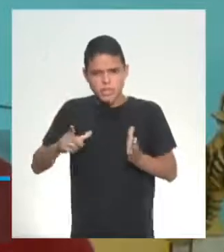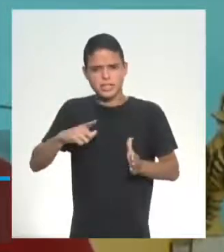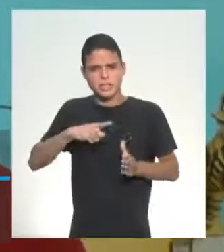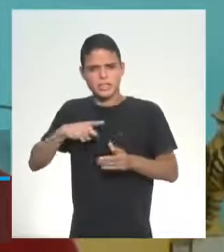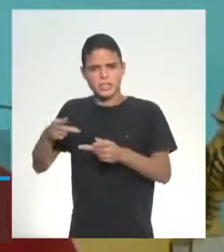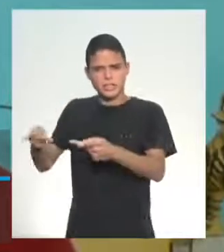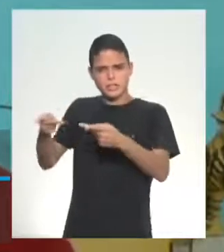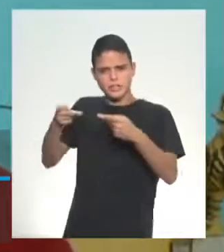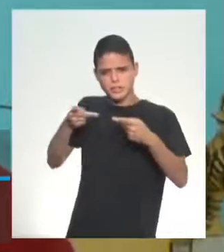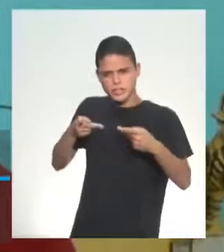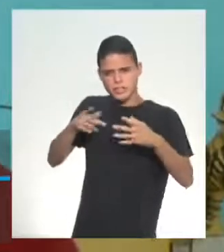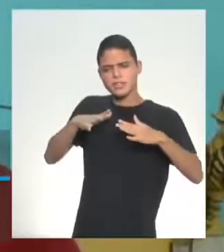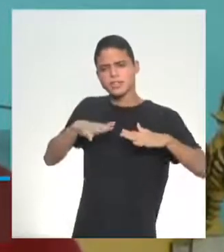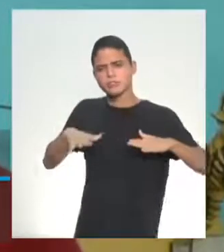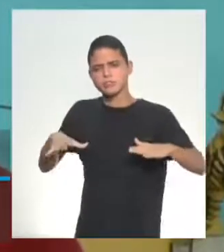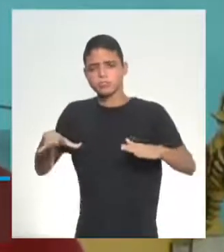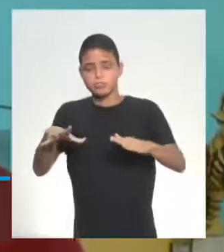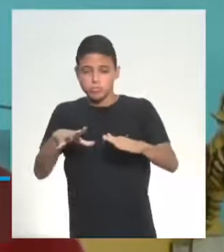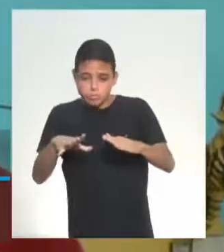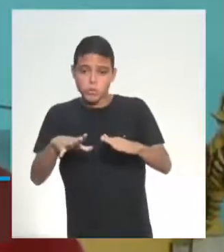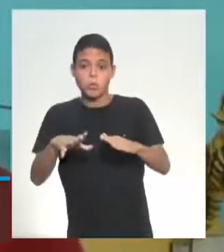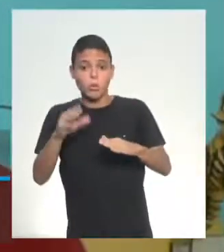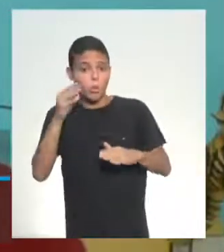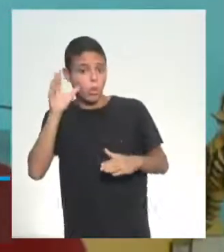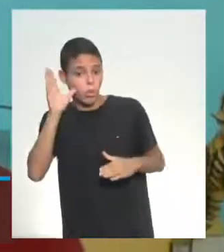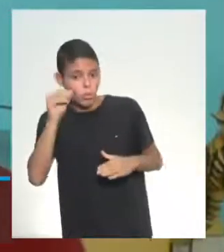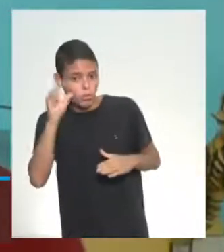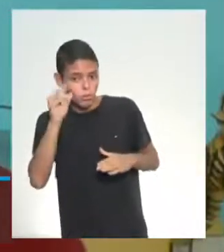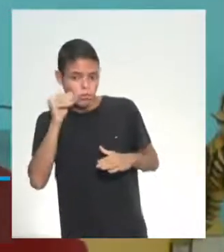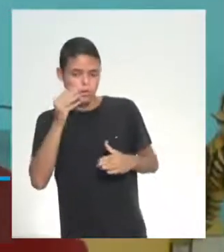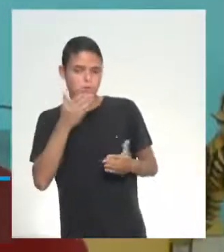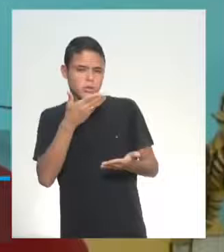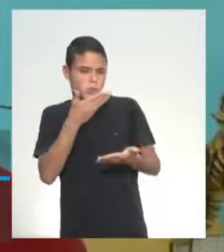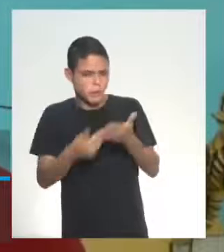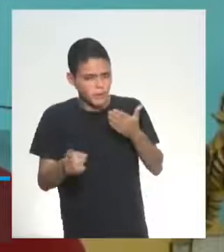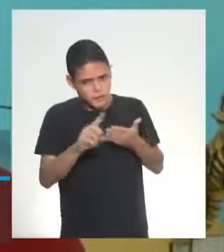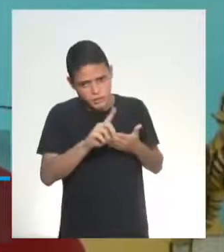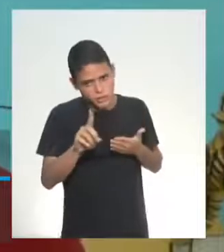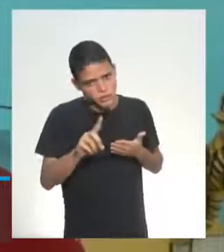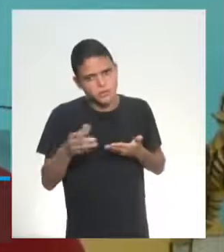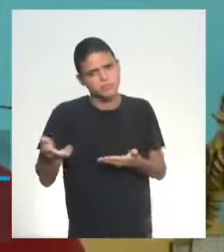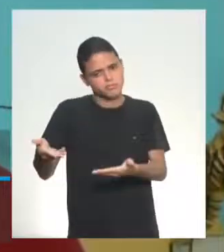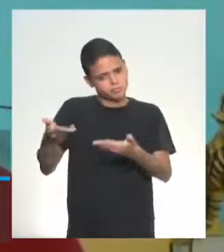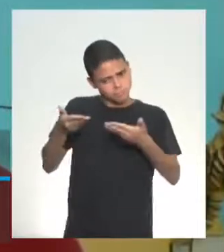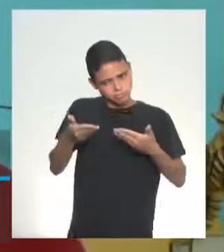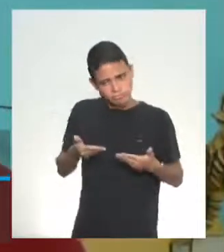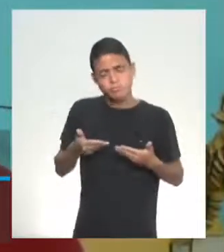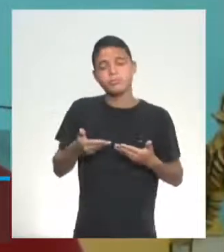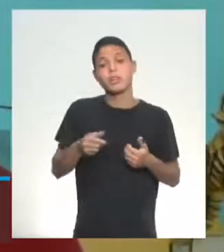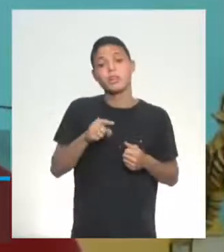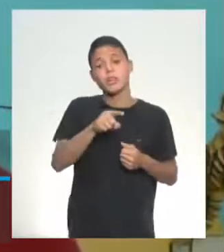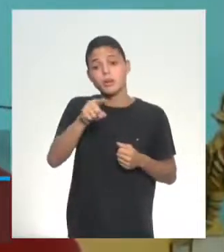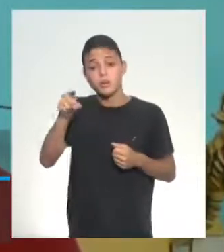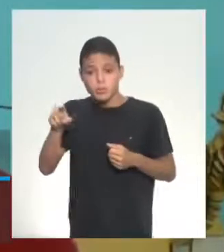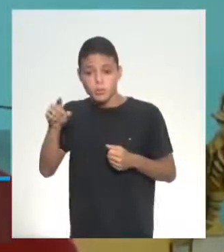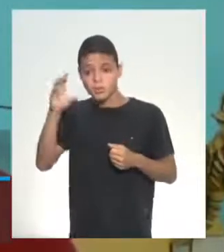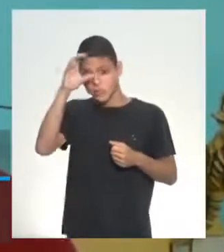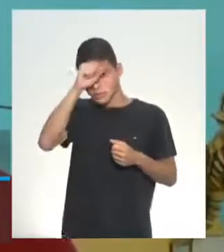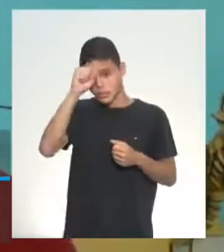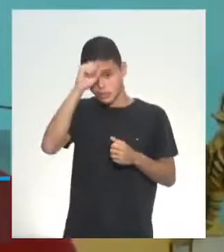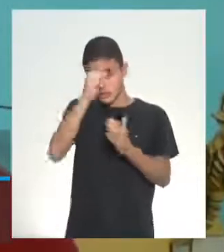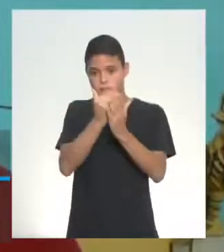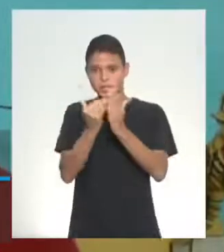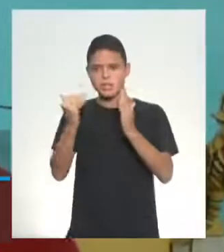ninguém perca tudo que a gente tem para oferecer aqui. E para você saber um pouquinho mais sobre o que nós temos aqui no Centro